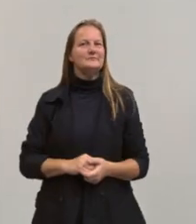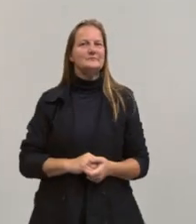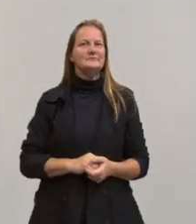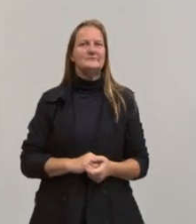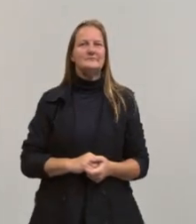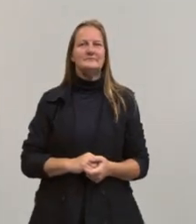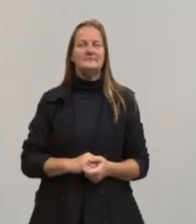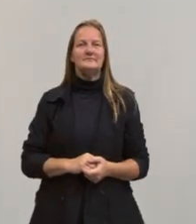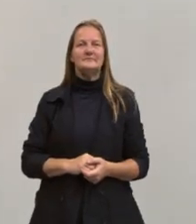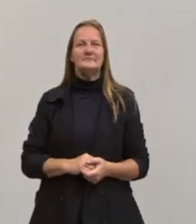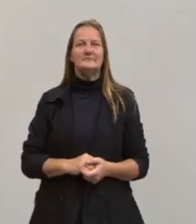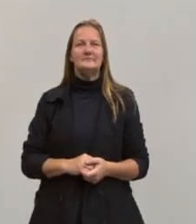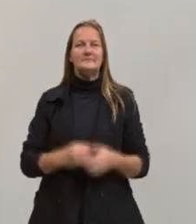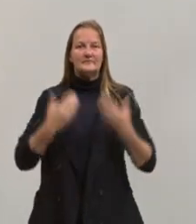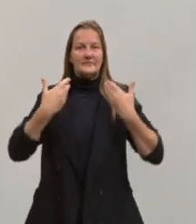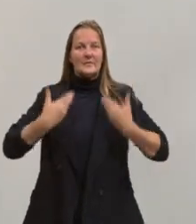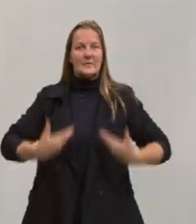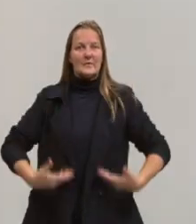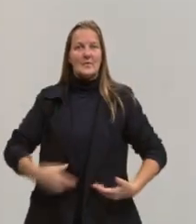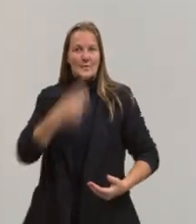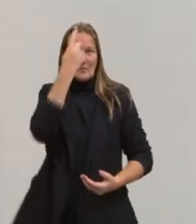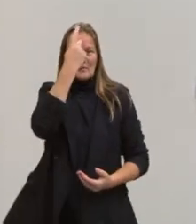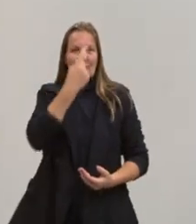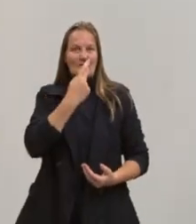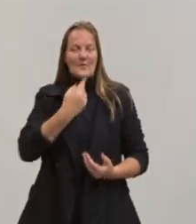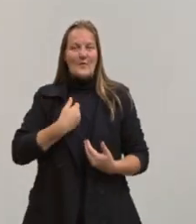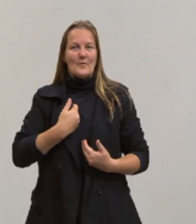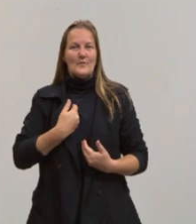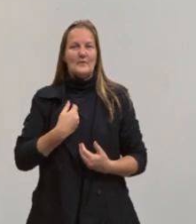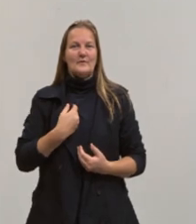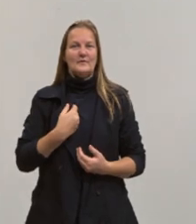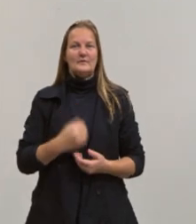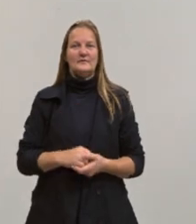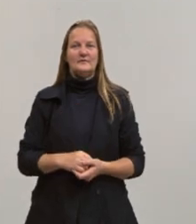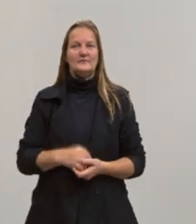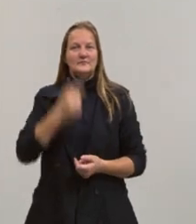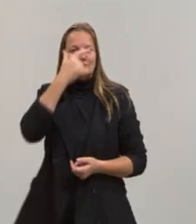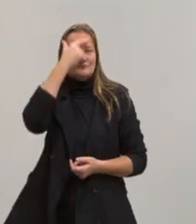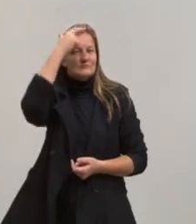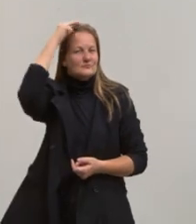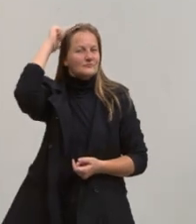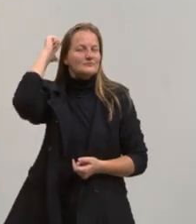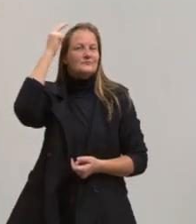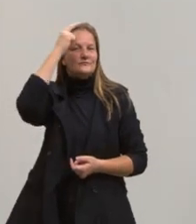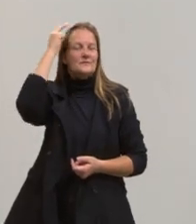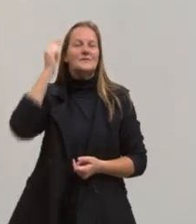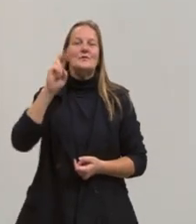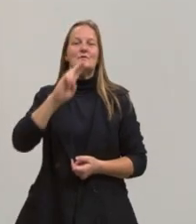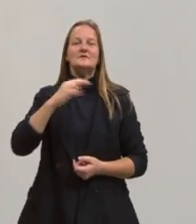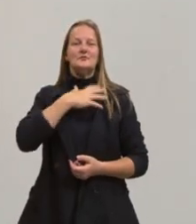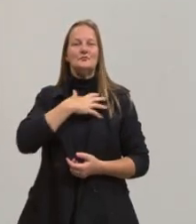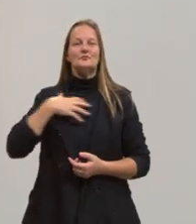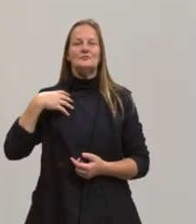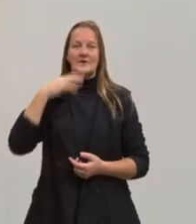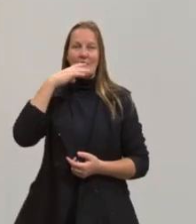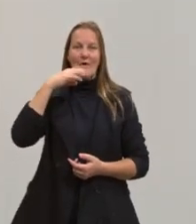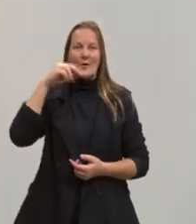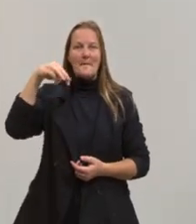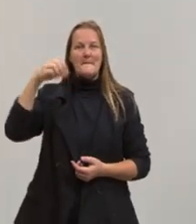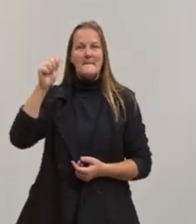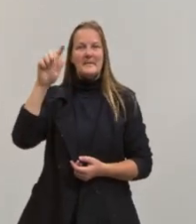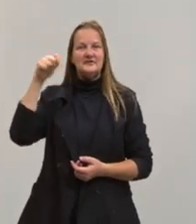a respeito do meu perfil sou a Calvo estou usando uma camiseta Magenta